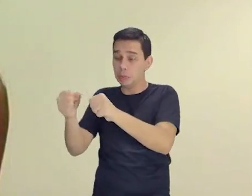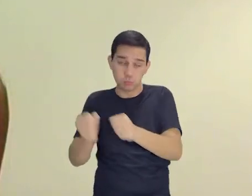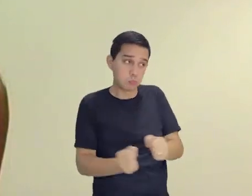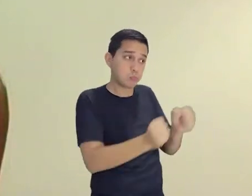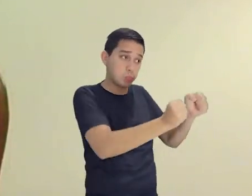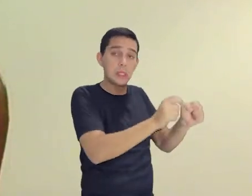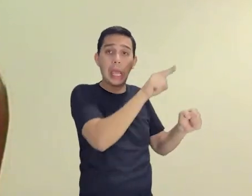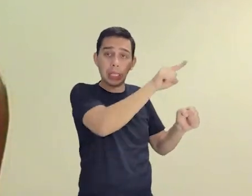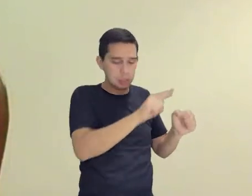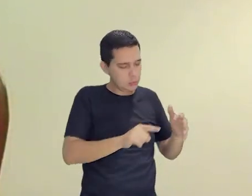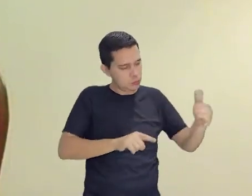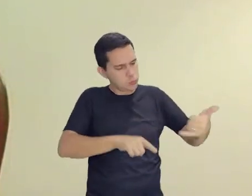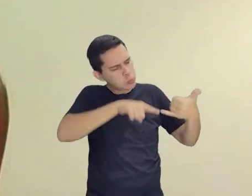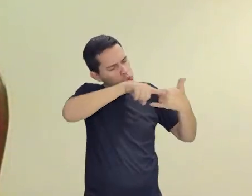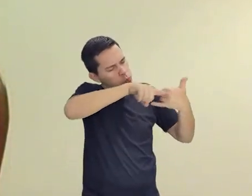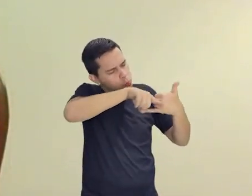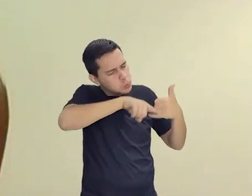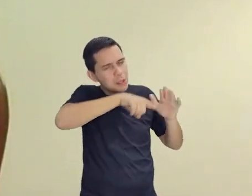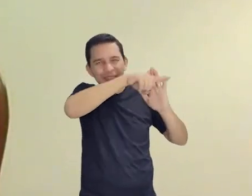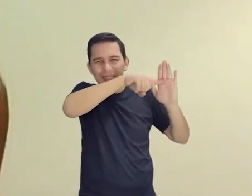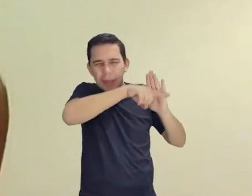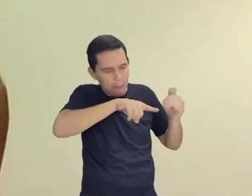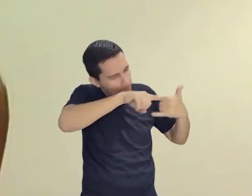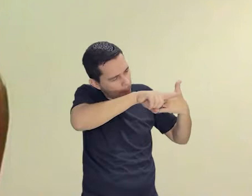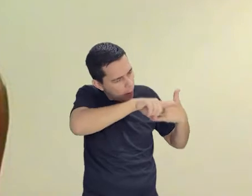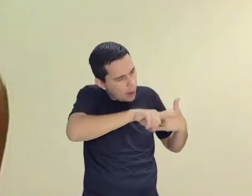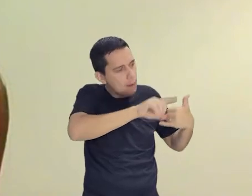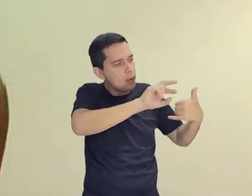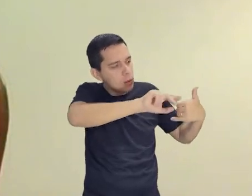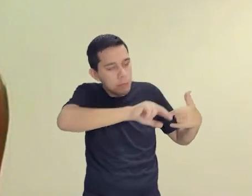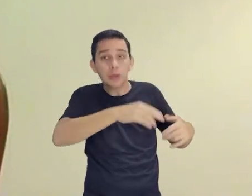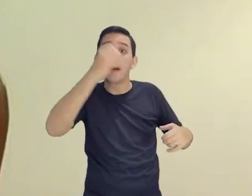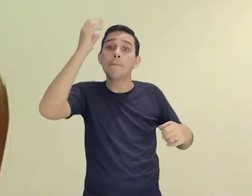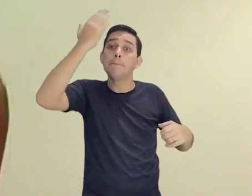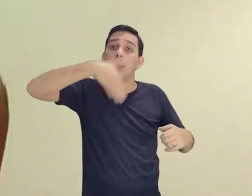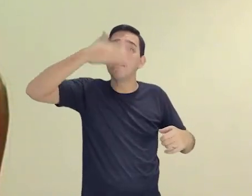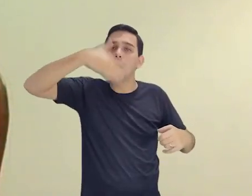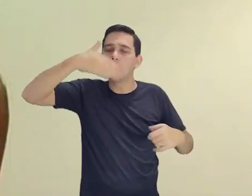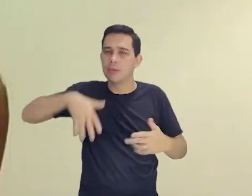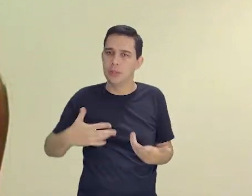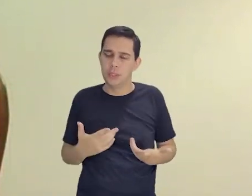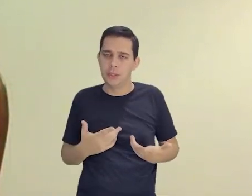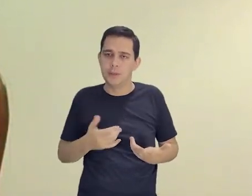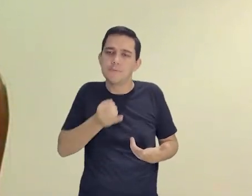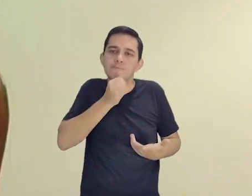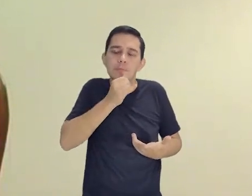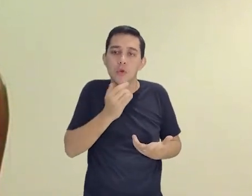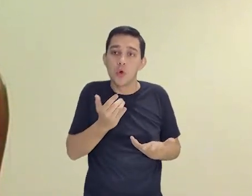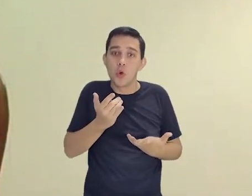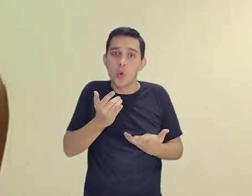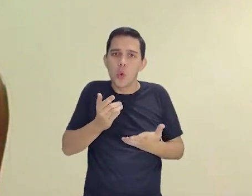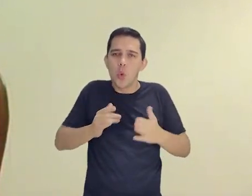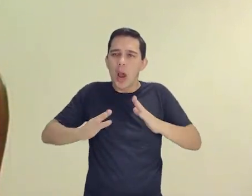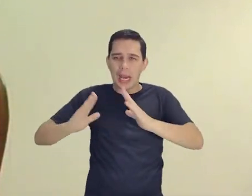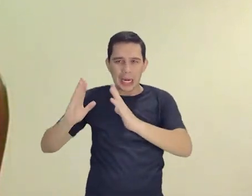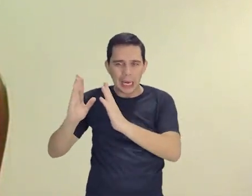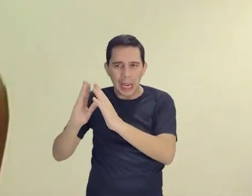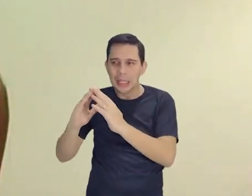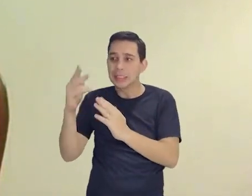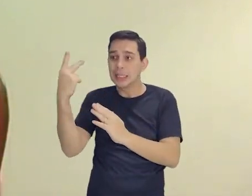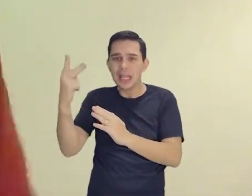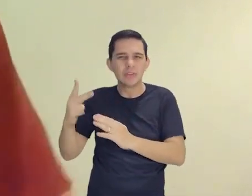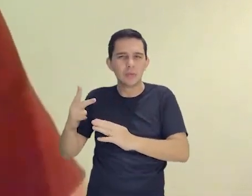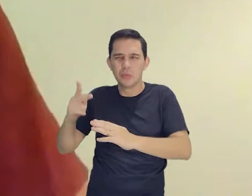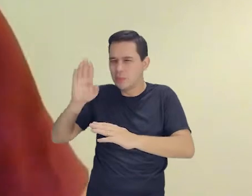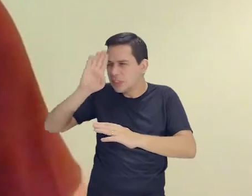de novas provas. Curioso que, inclusive, no endereço do principal alvo, do empresário, dono da